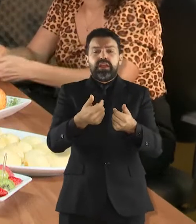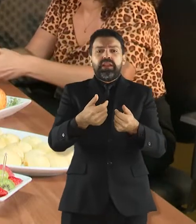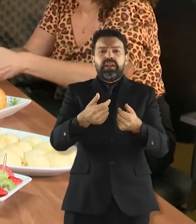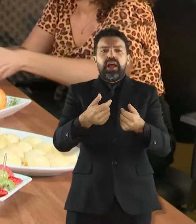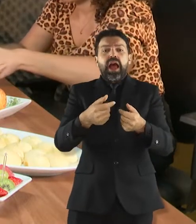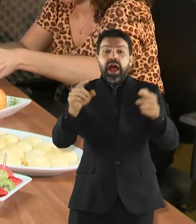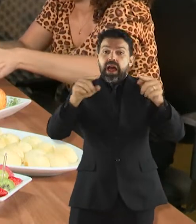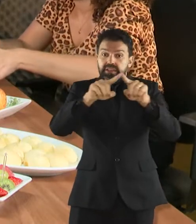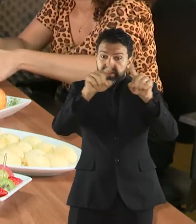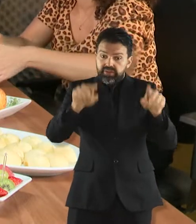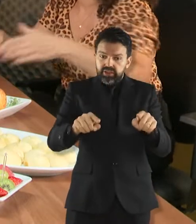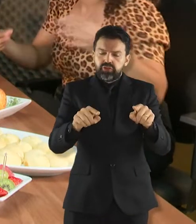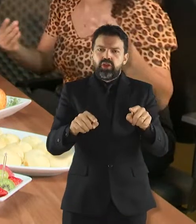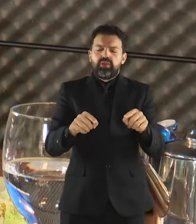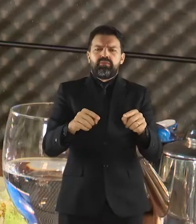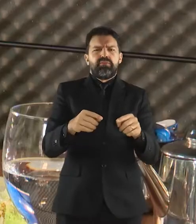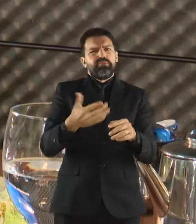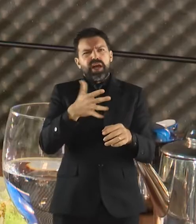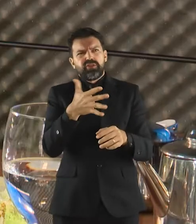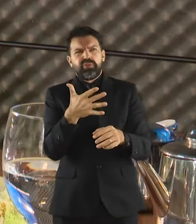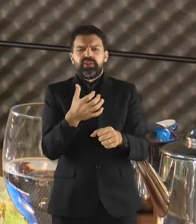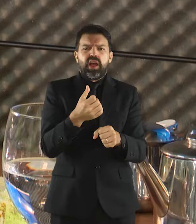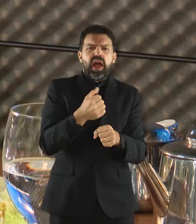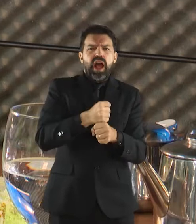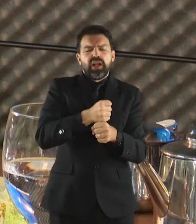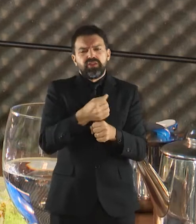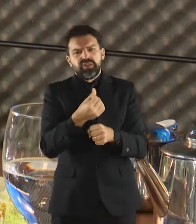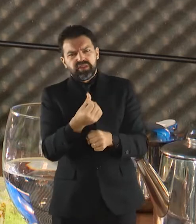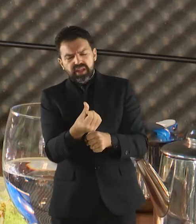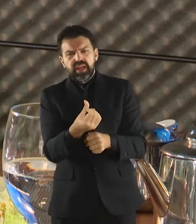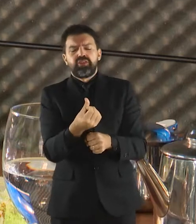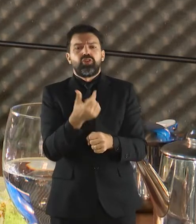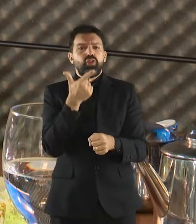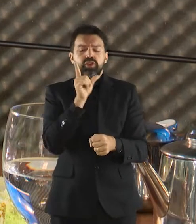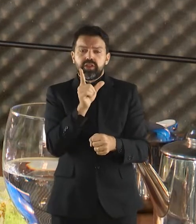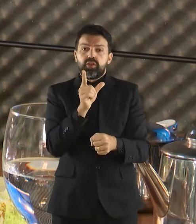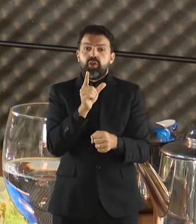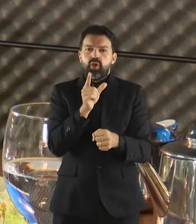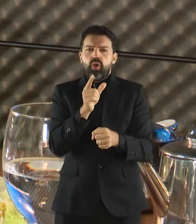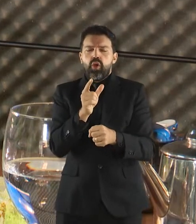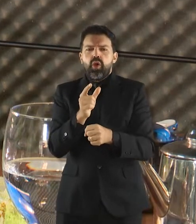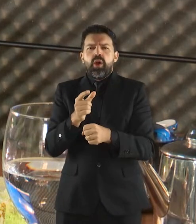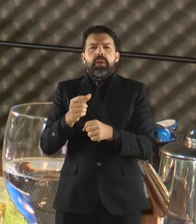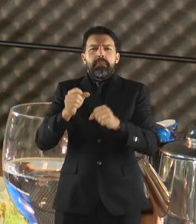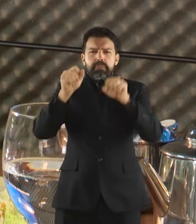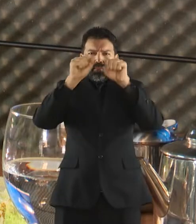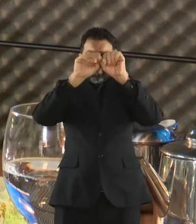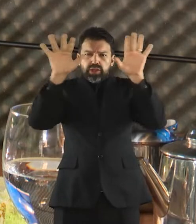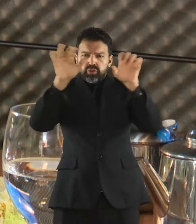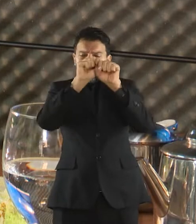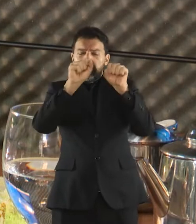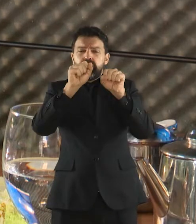menos 6 anos, ininterruptamente, né? A gente tem a Patrulha Maria da Penha, que é um termo de cooperação com a Guarda